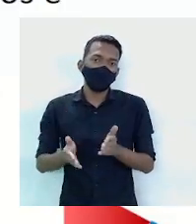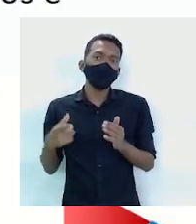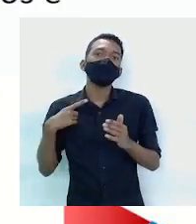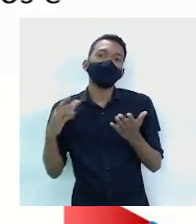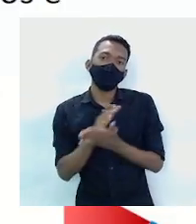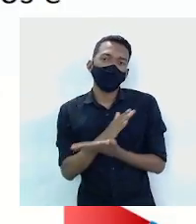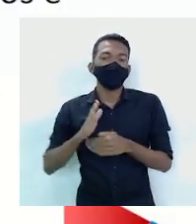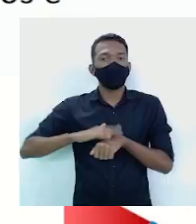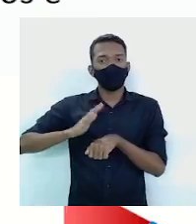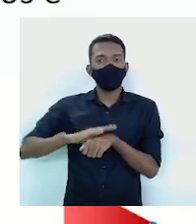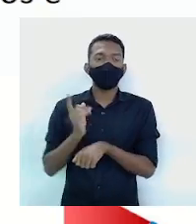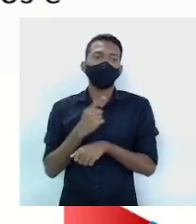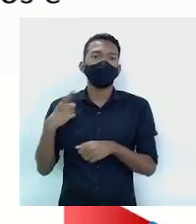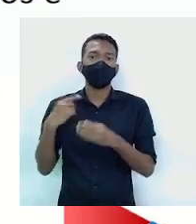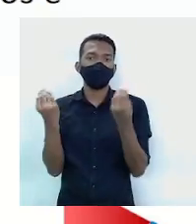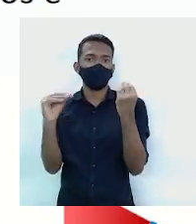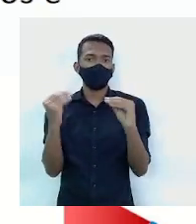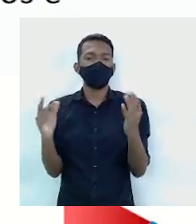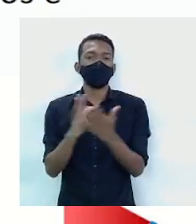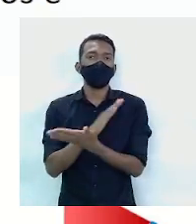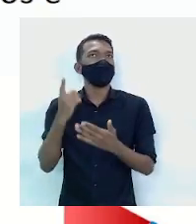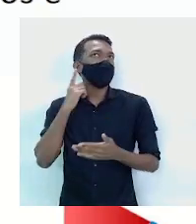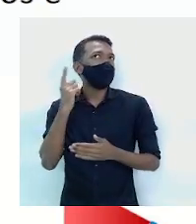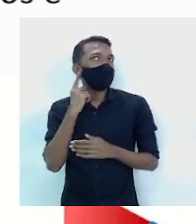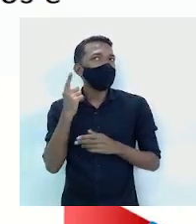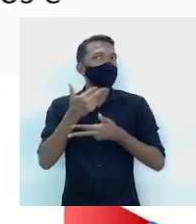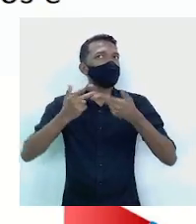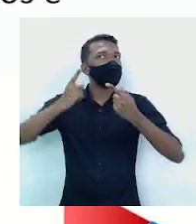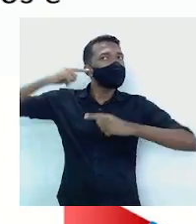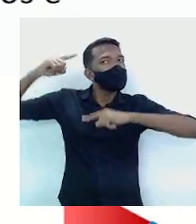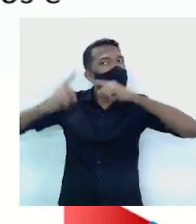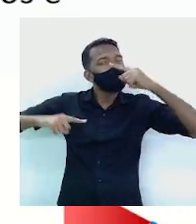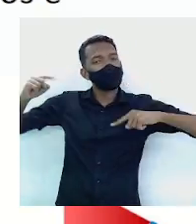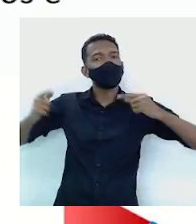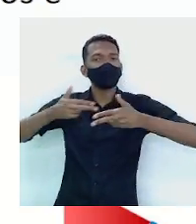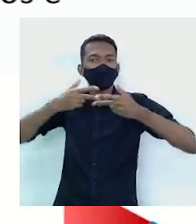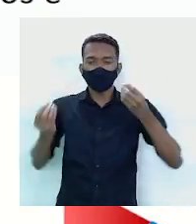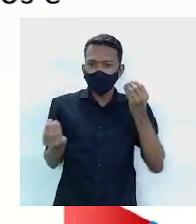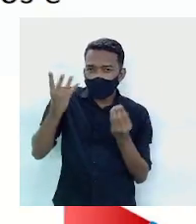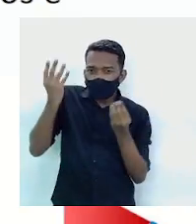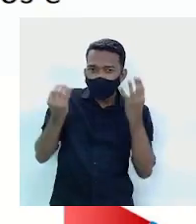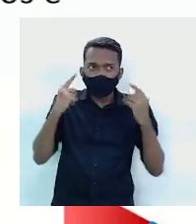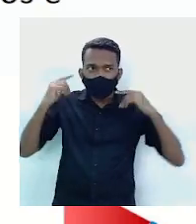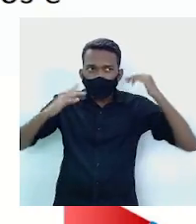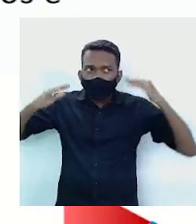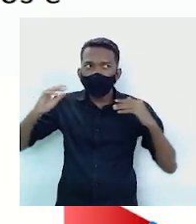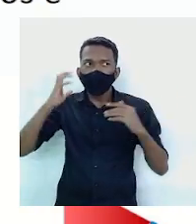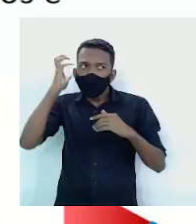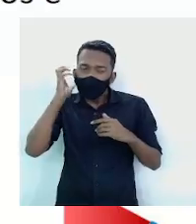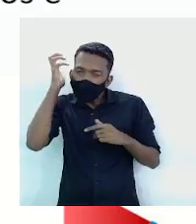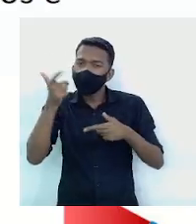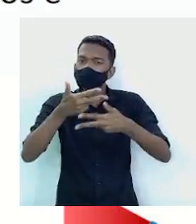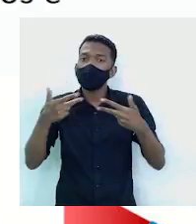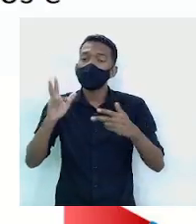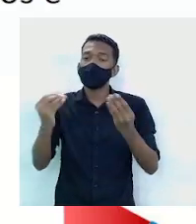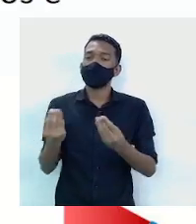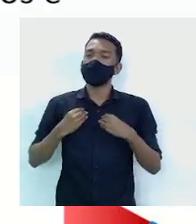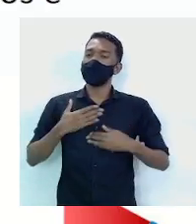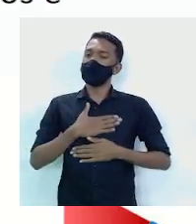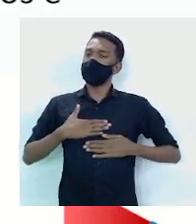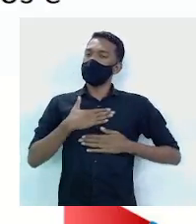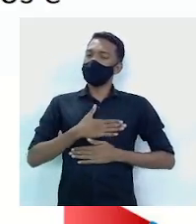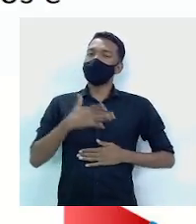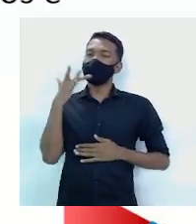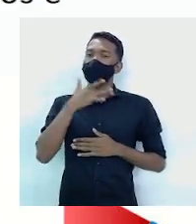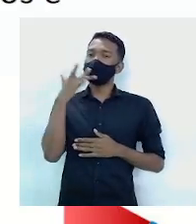que temos a inserção de alguns áudios, né, alguns efeitos sonoros, que vão causar alguma sensação,